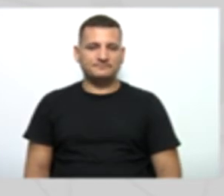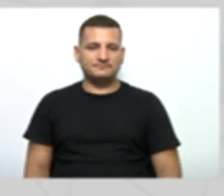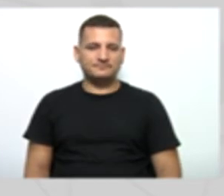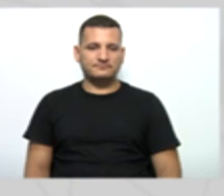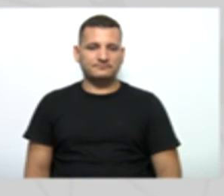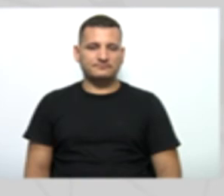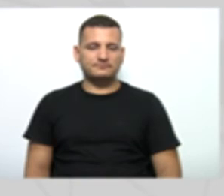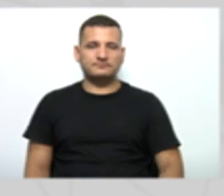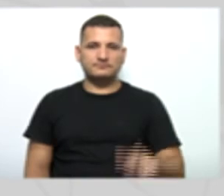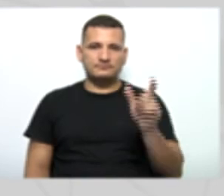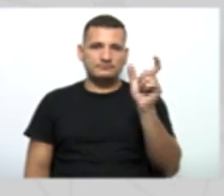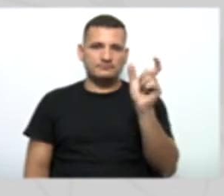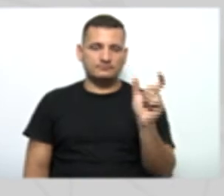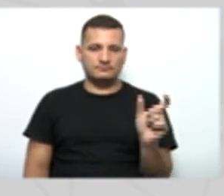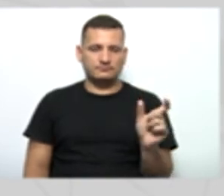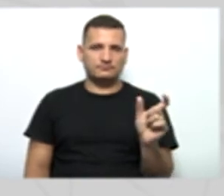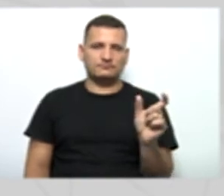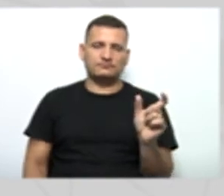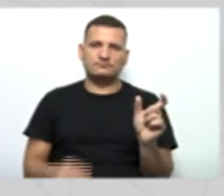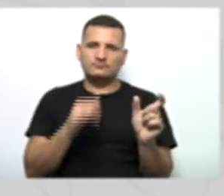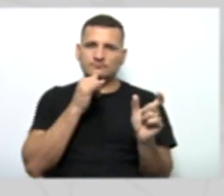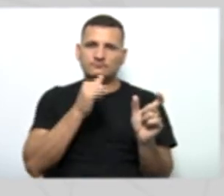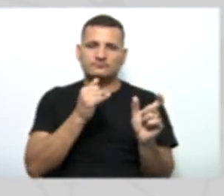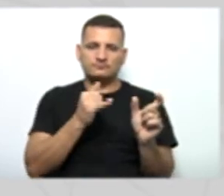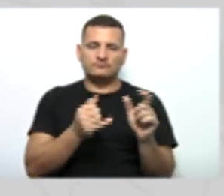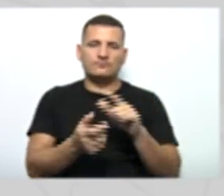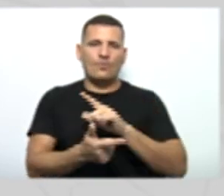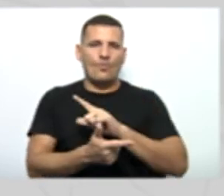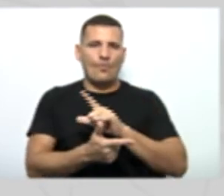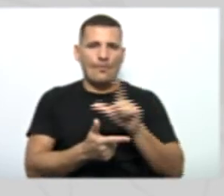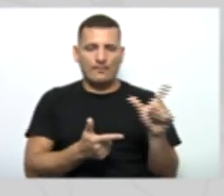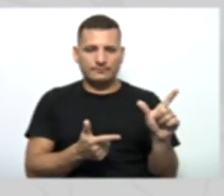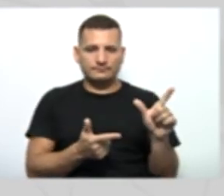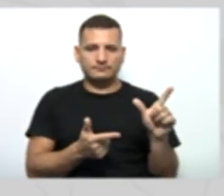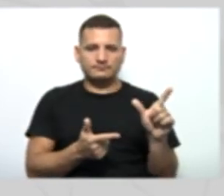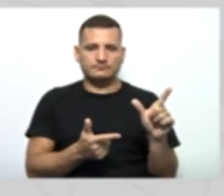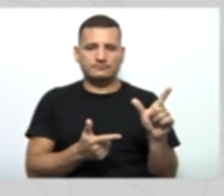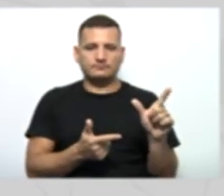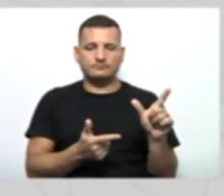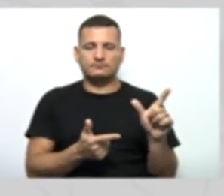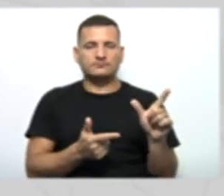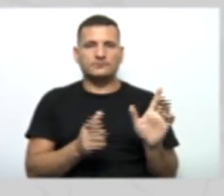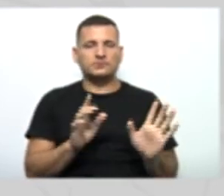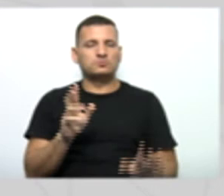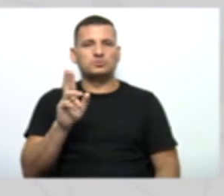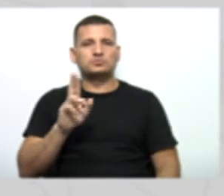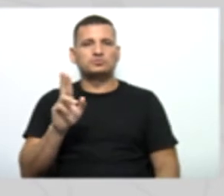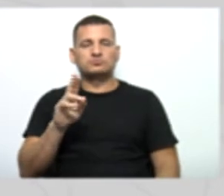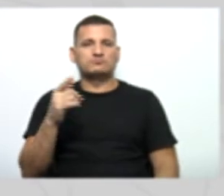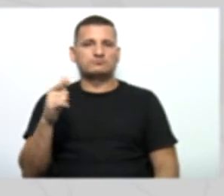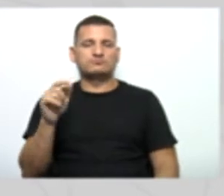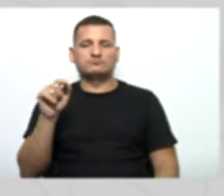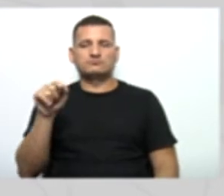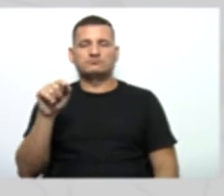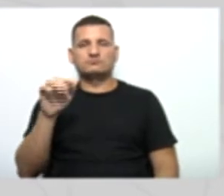cliente deixar de existir, eu não vou poder utilizar, ó, essa classe fornecedor, ela